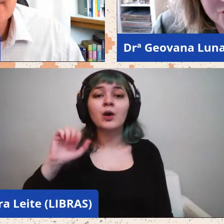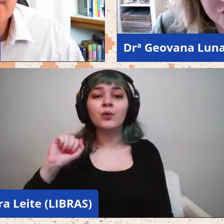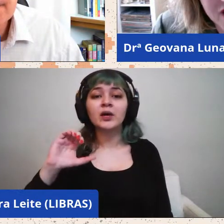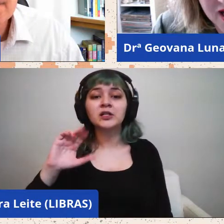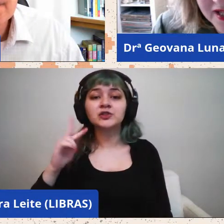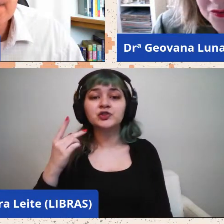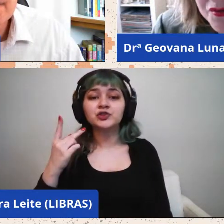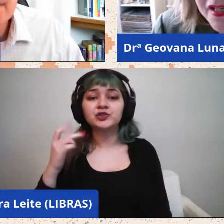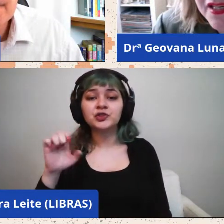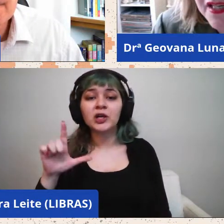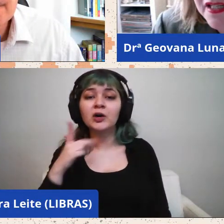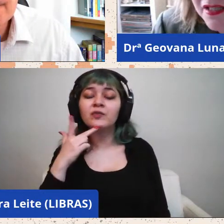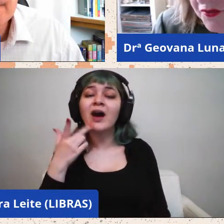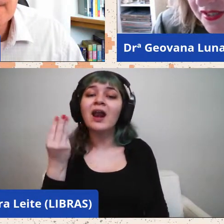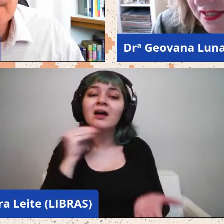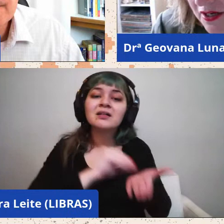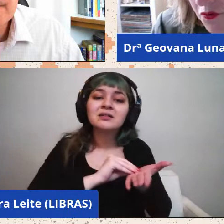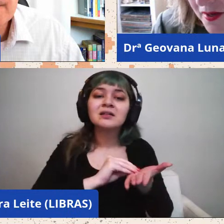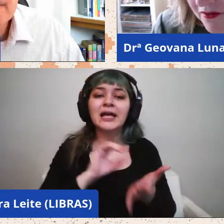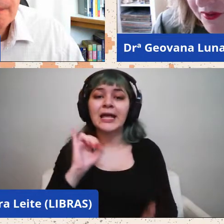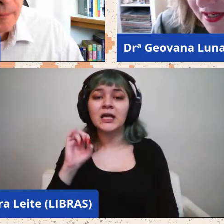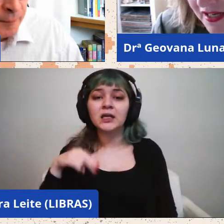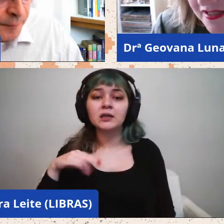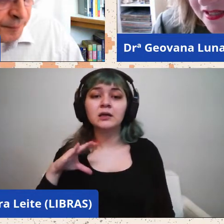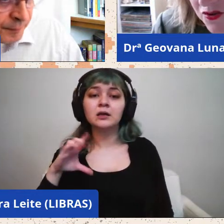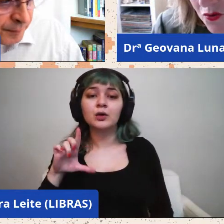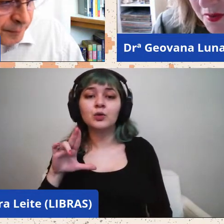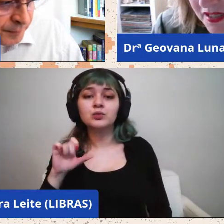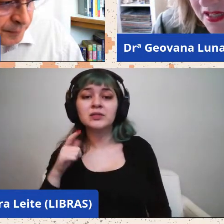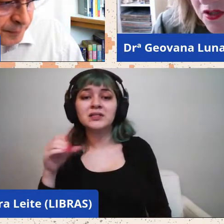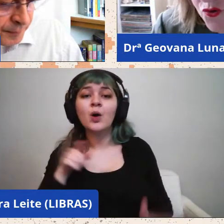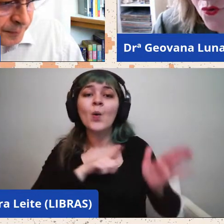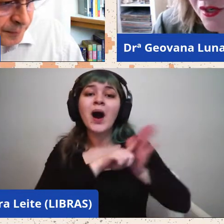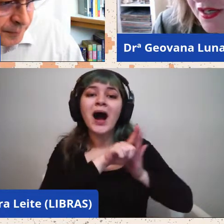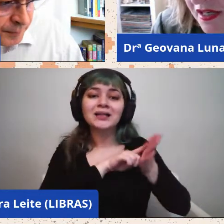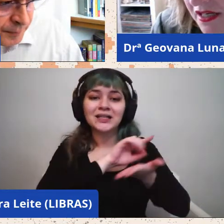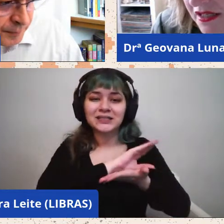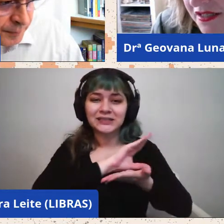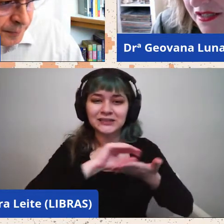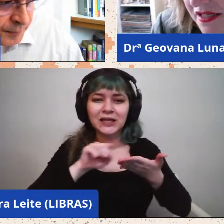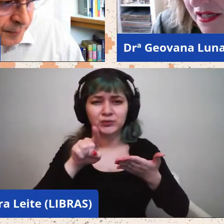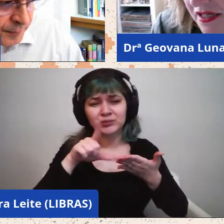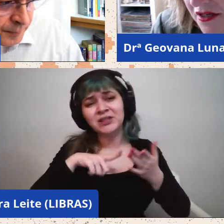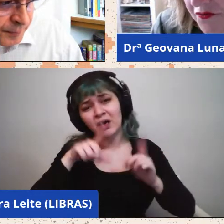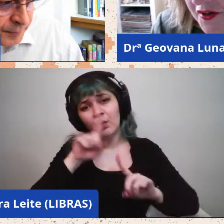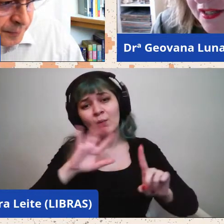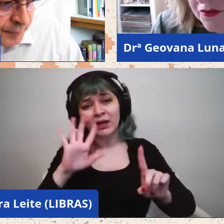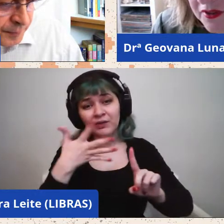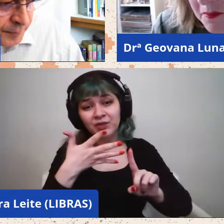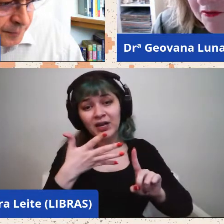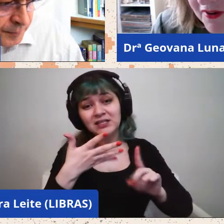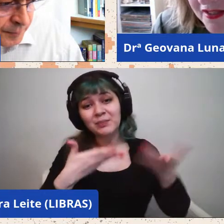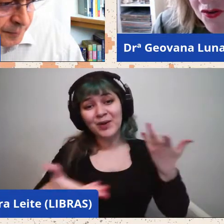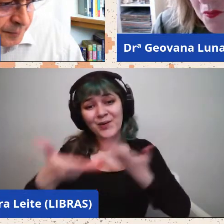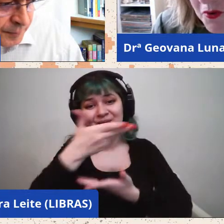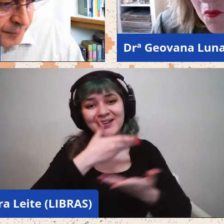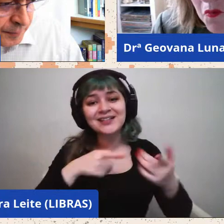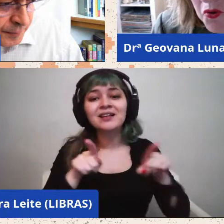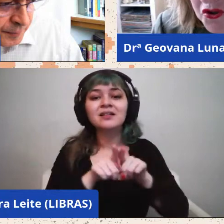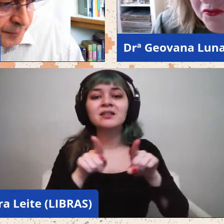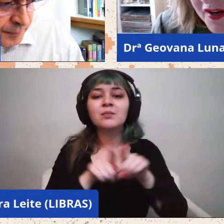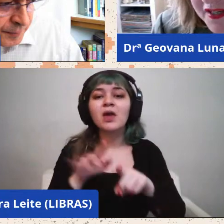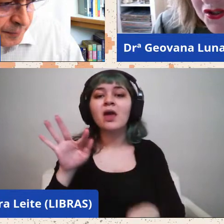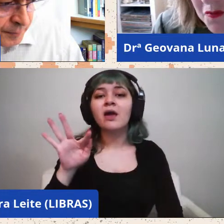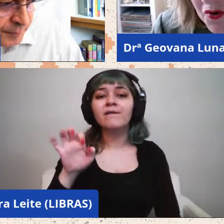da análise dos dados, se você teria alguma referência sobre isso, e o Fernando também fala sobre